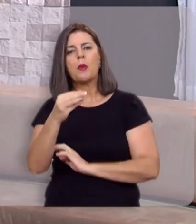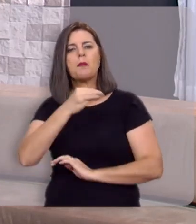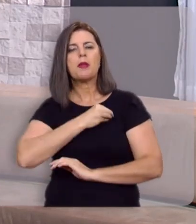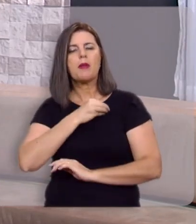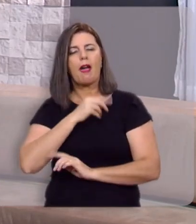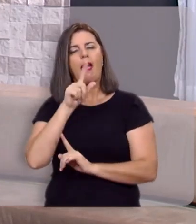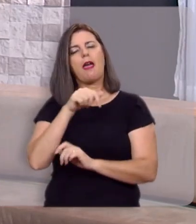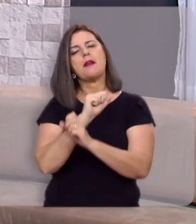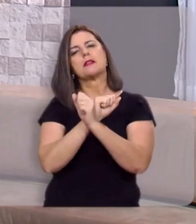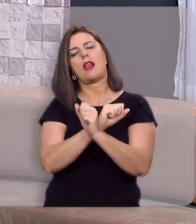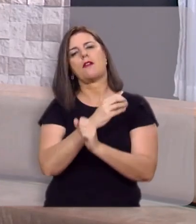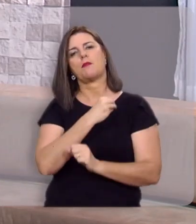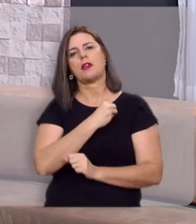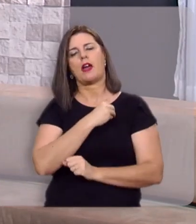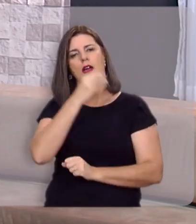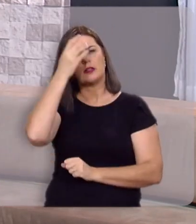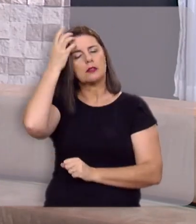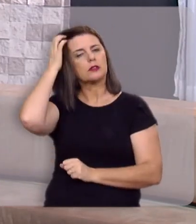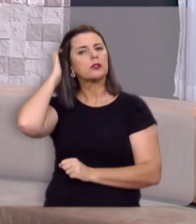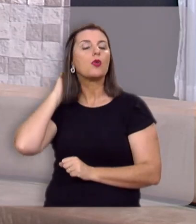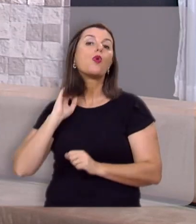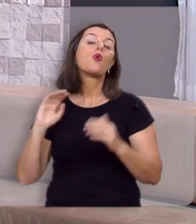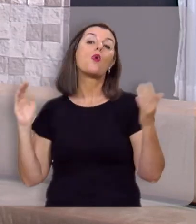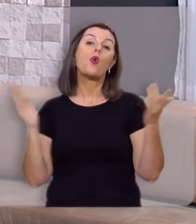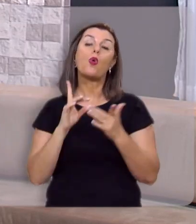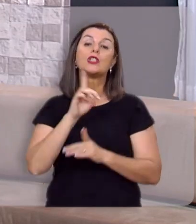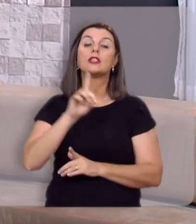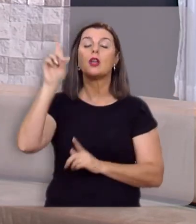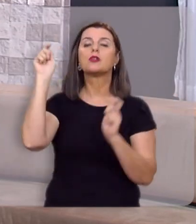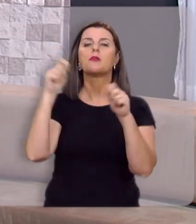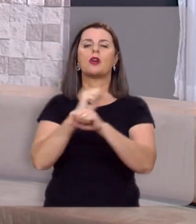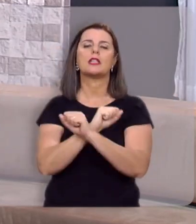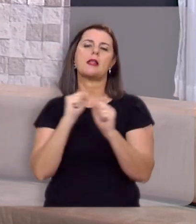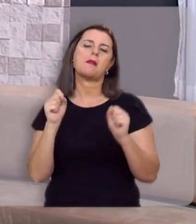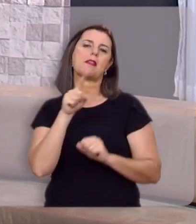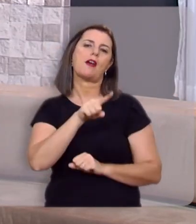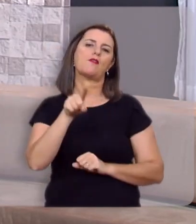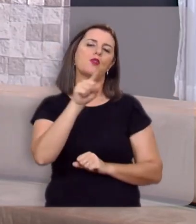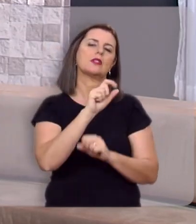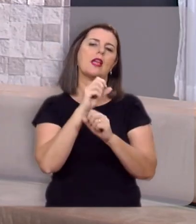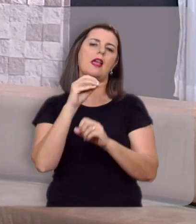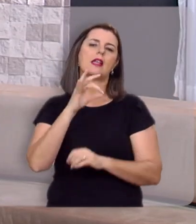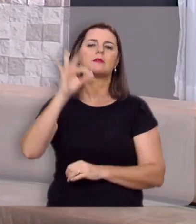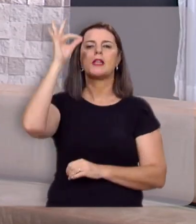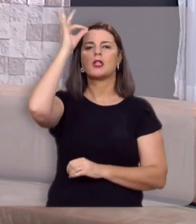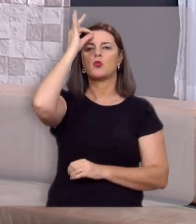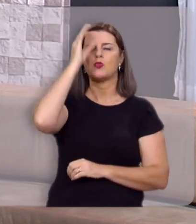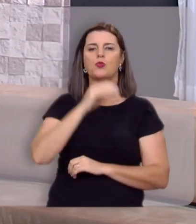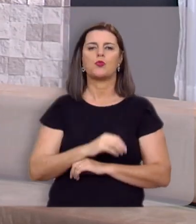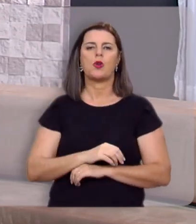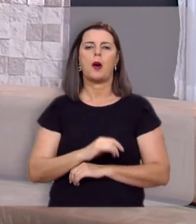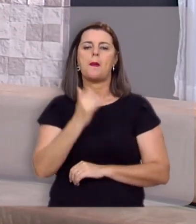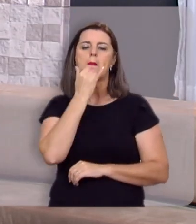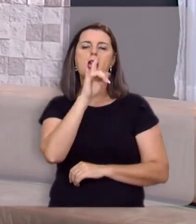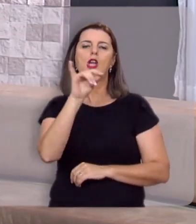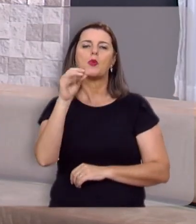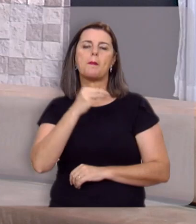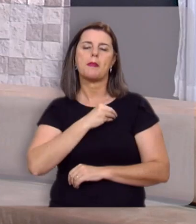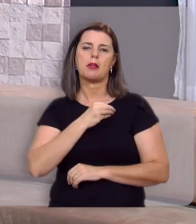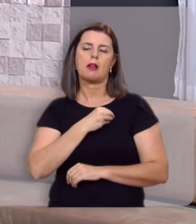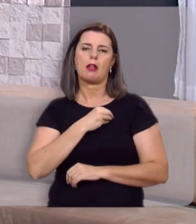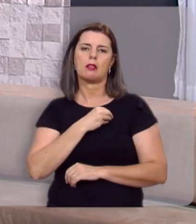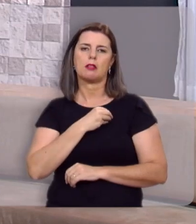pecado. Hoje Deus pode libertar você espiritualmente, perdoando os